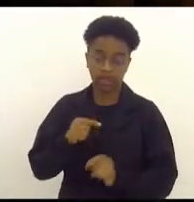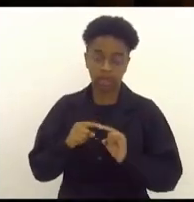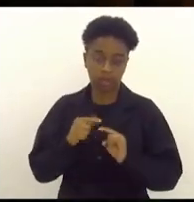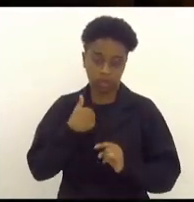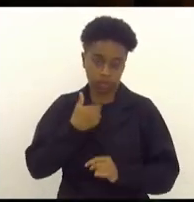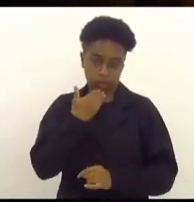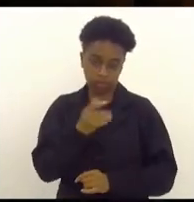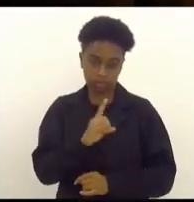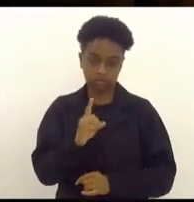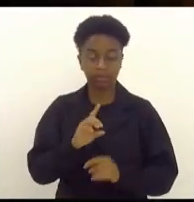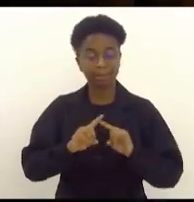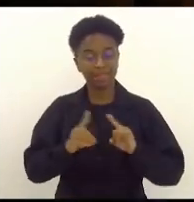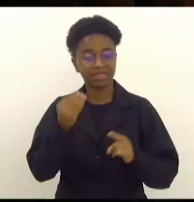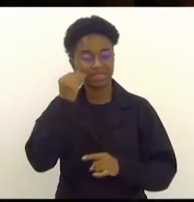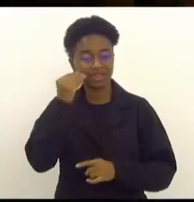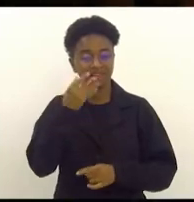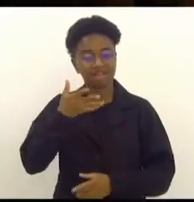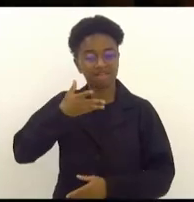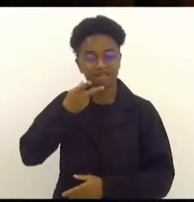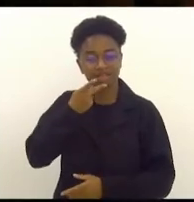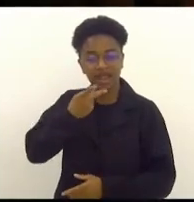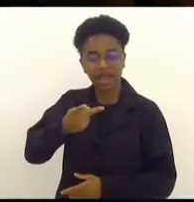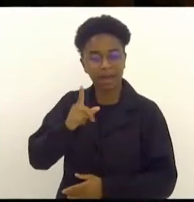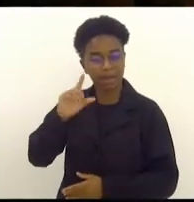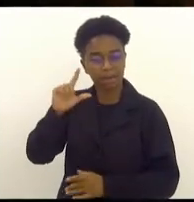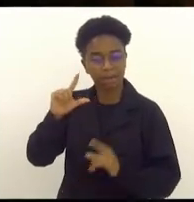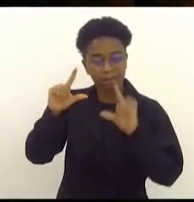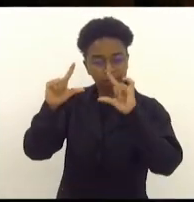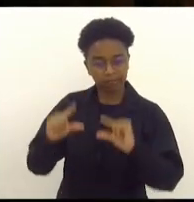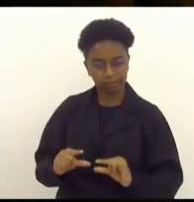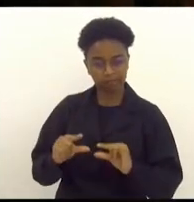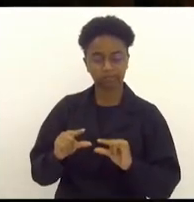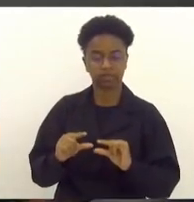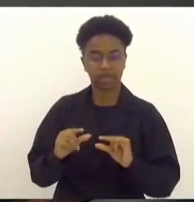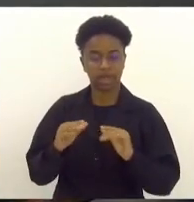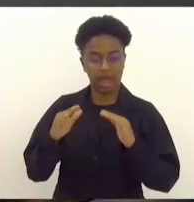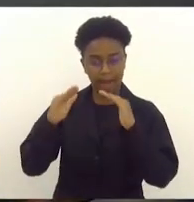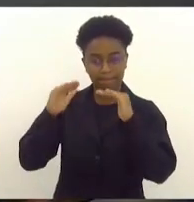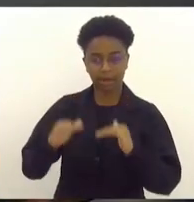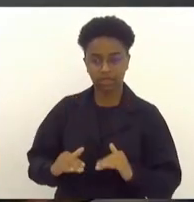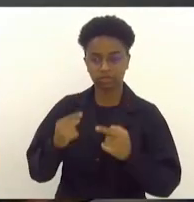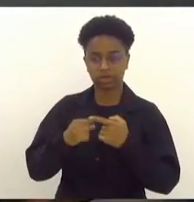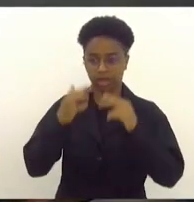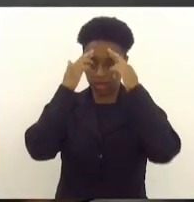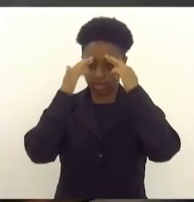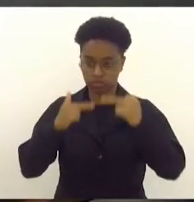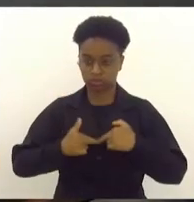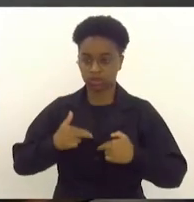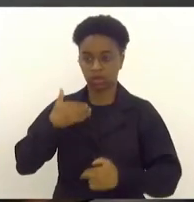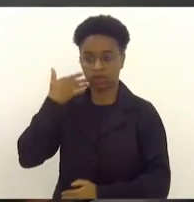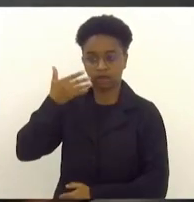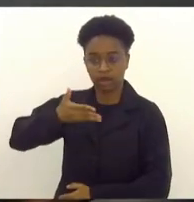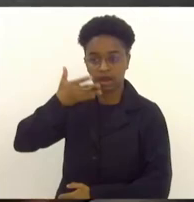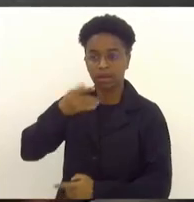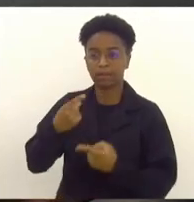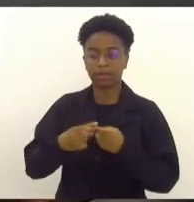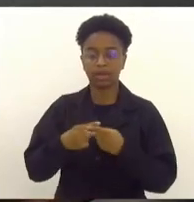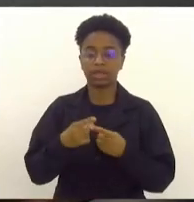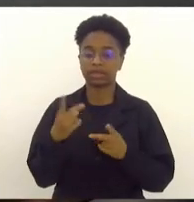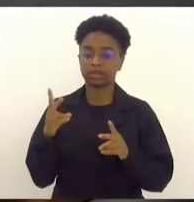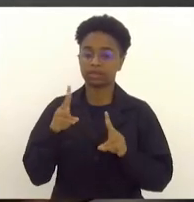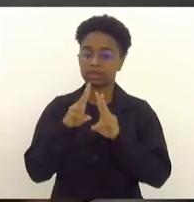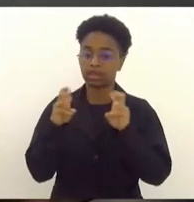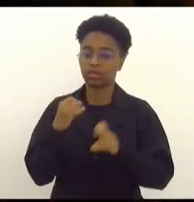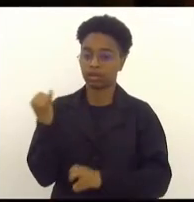tô pedindo aqui mas que se pudesse usar um pouquinho o Tom mais baixo para respeitar aqui a fala tão importante porque estou aqui trazendo